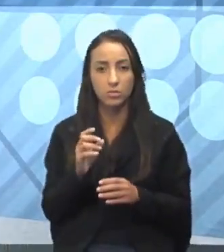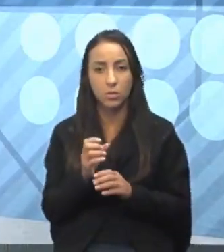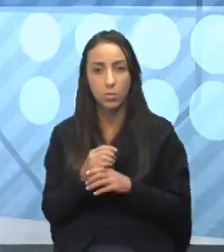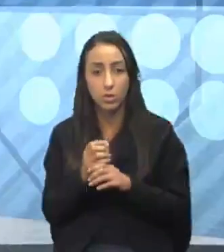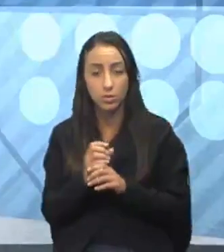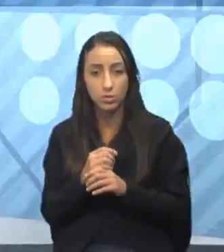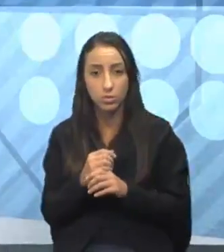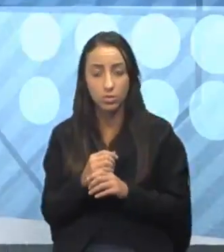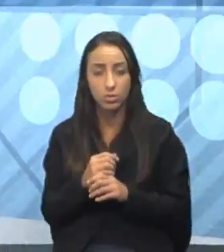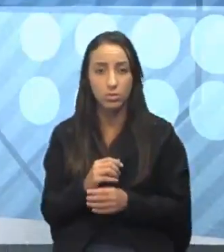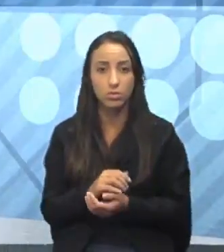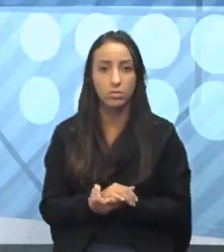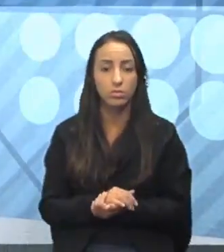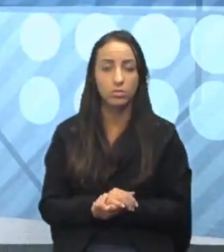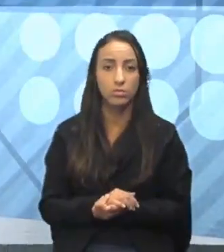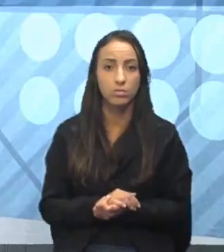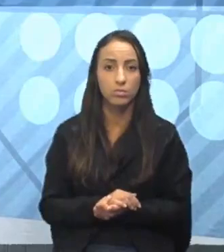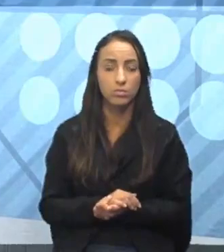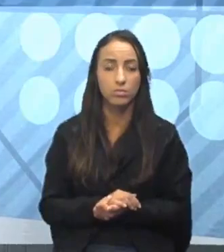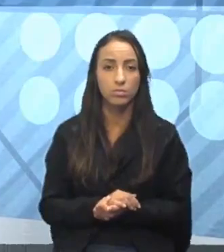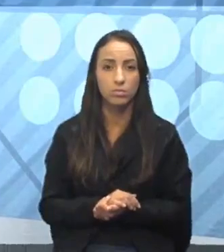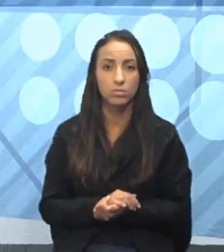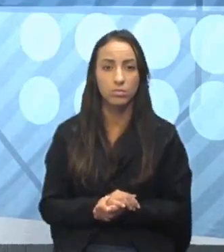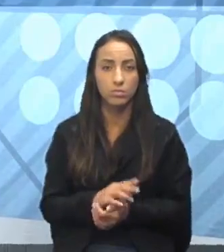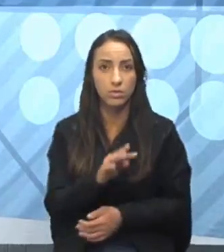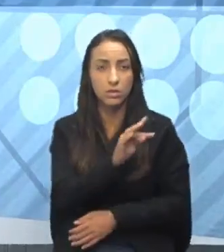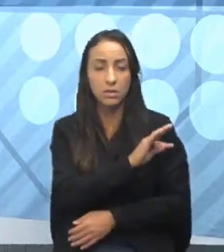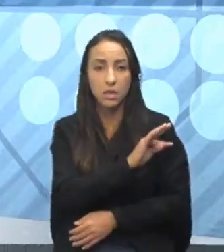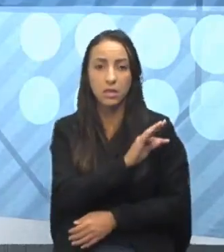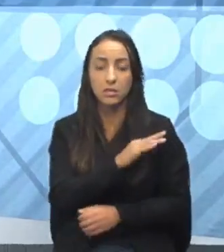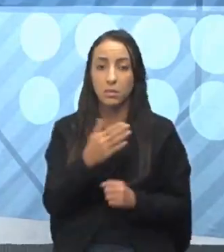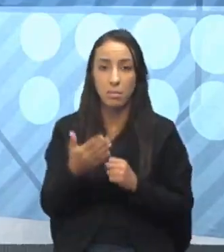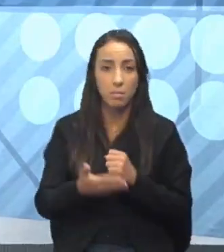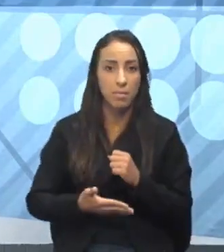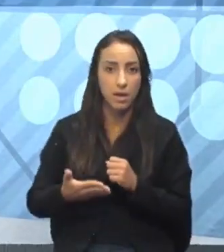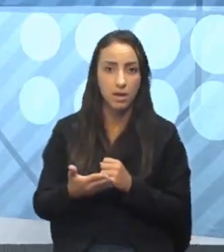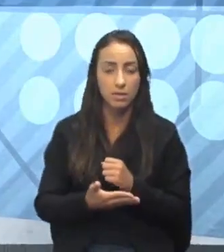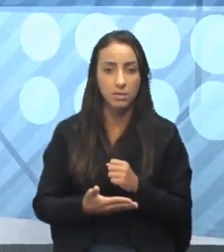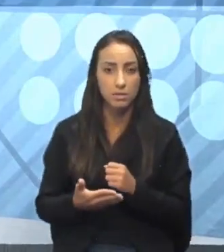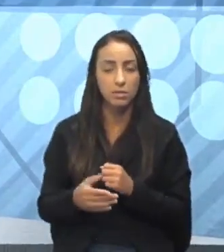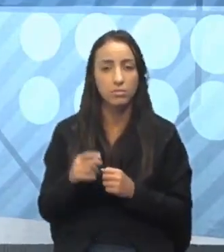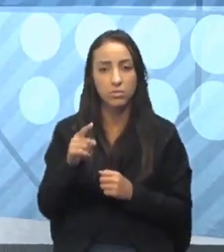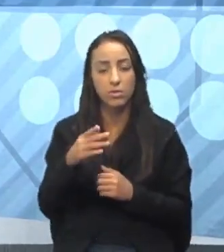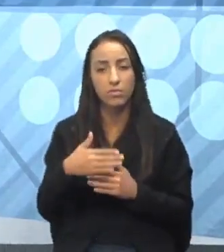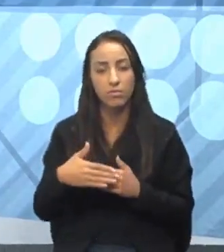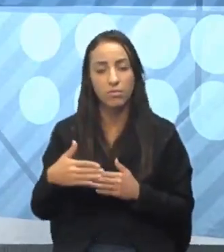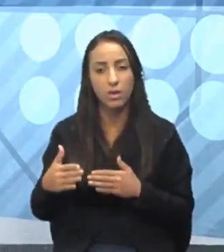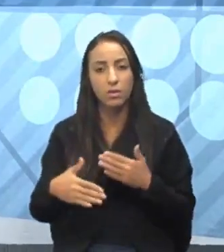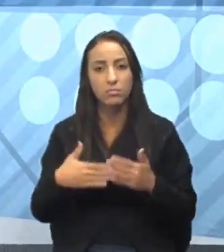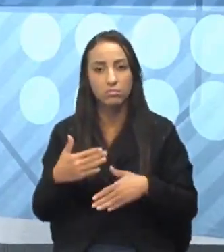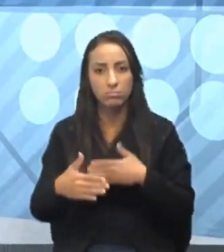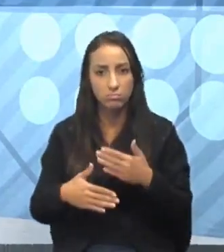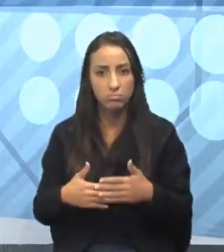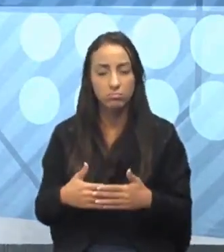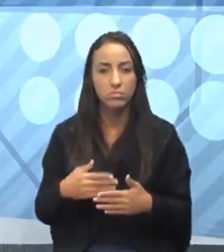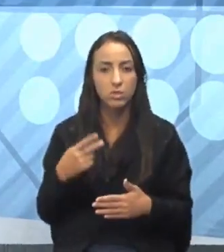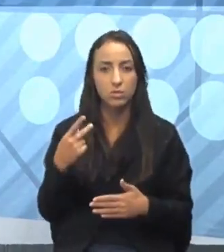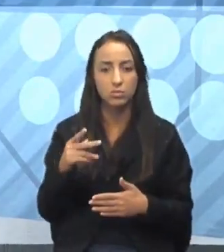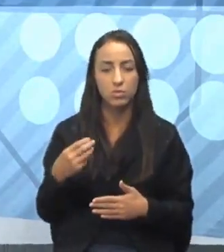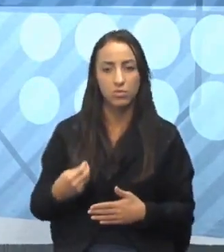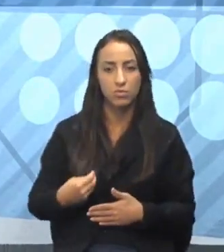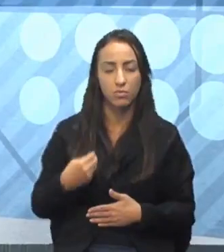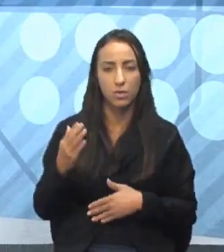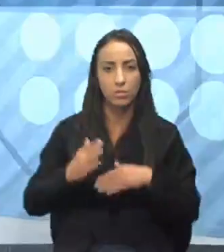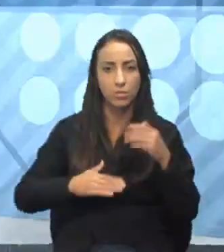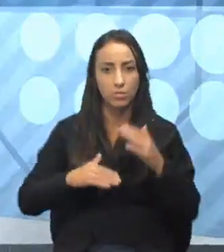em relação a essa primeira teleaula são técnicas básicas que vocês vão desenvolver ao longo da sua atuação